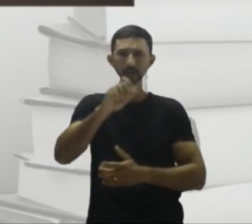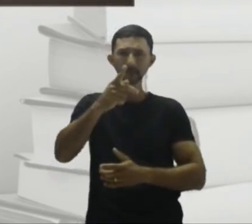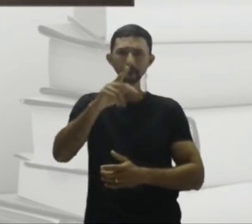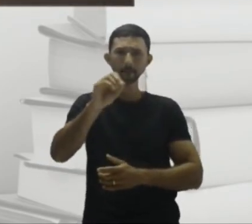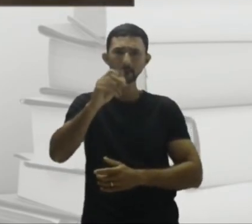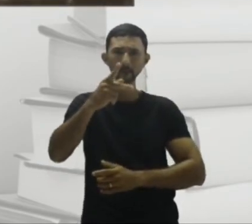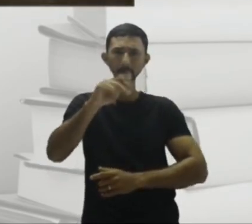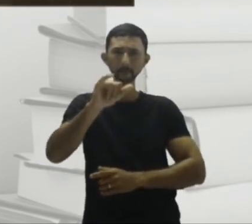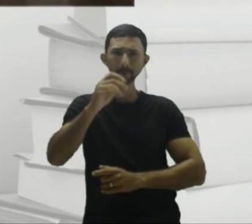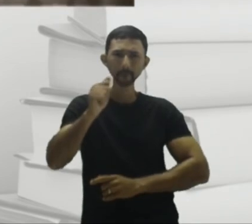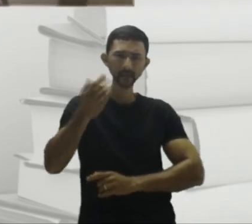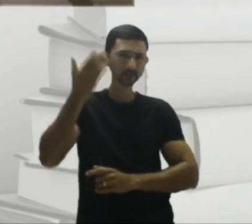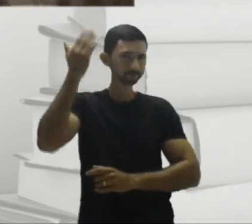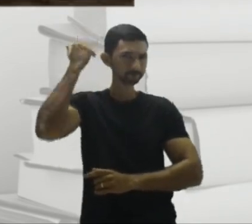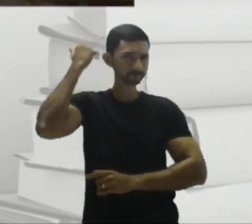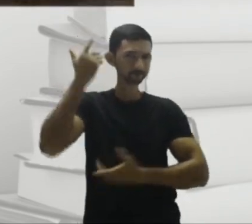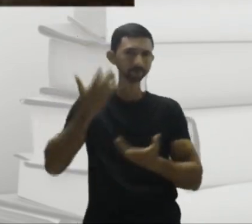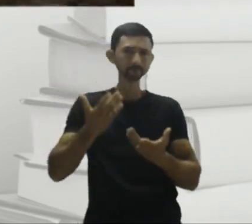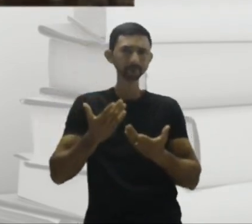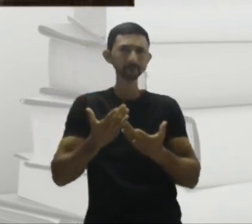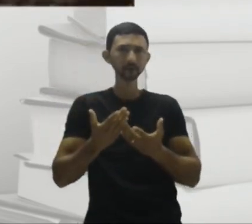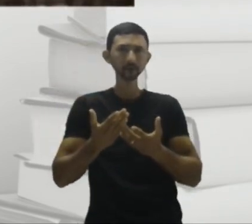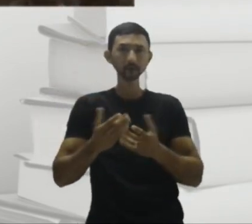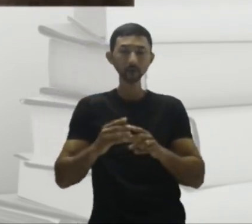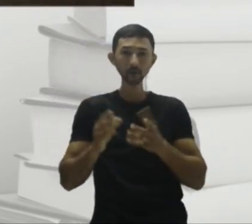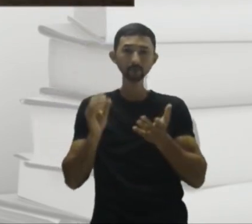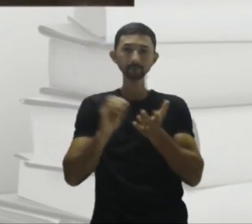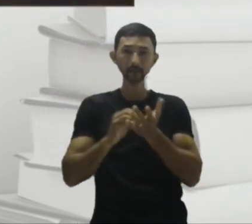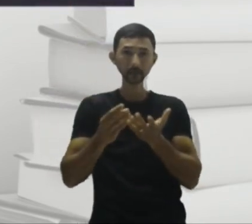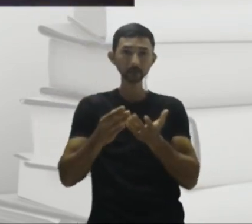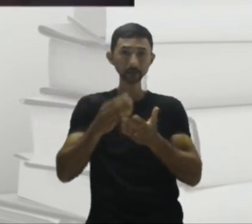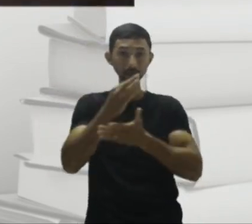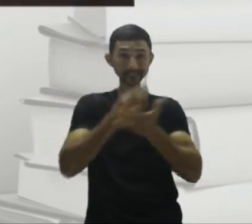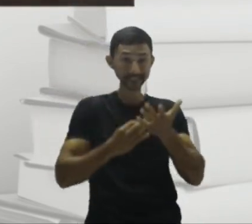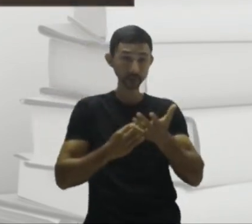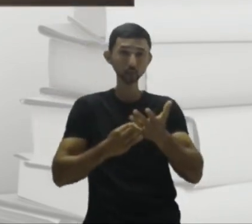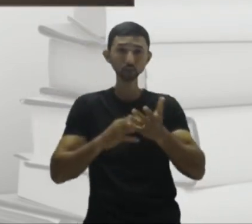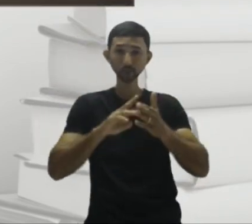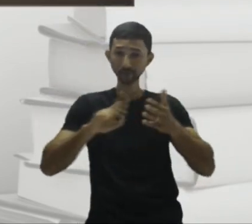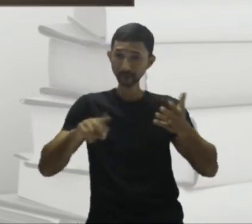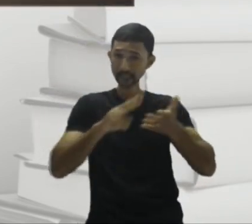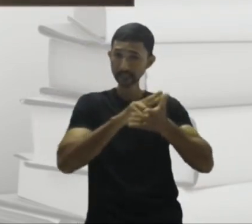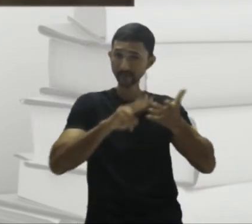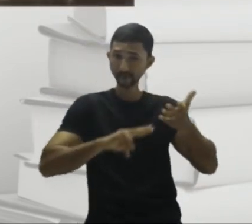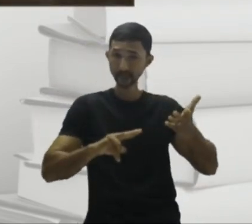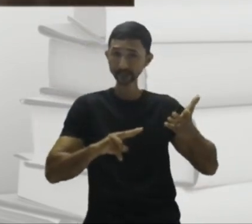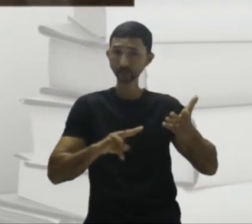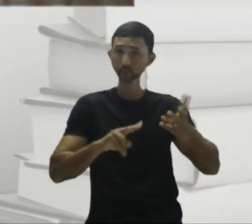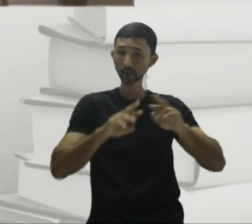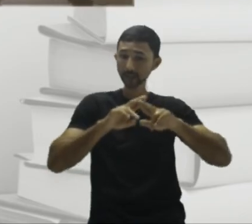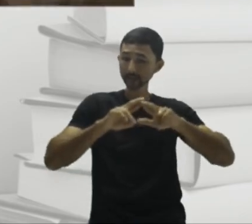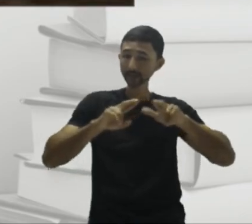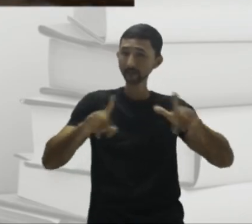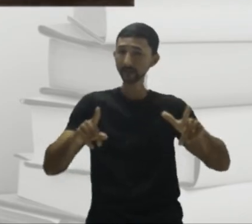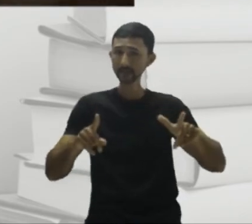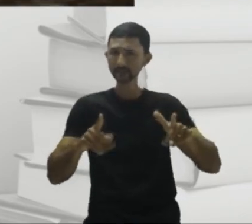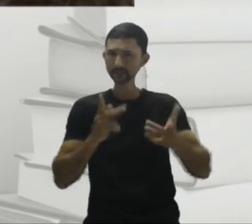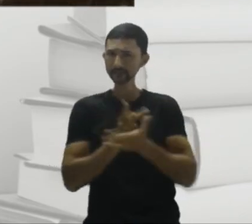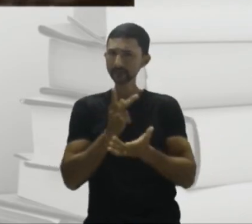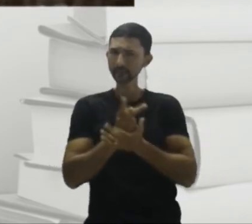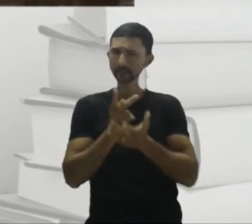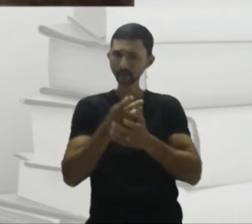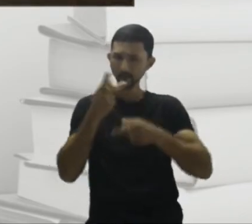epopeias. Não se trata de uma epopeia, porque não se trata de um texto escrito em versos. Eu vou enfatizar isso